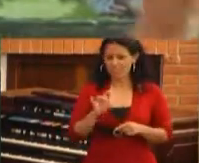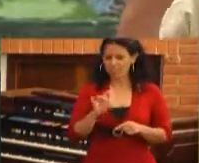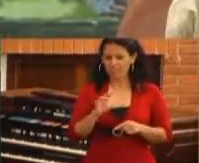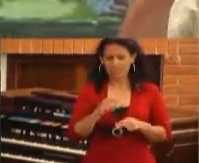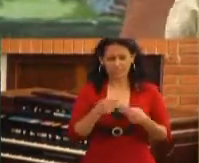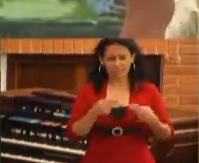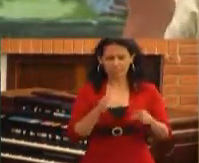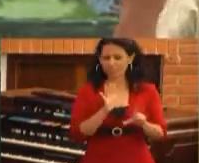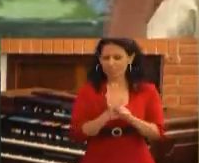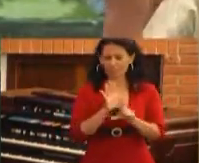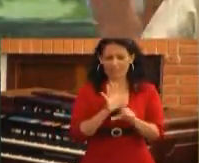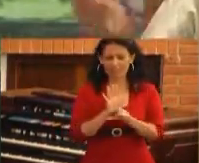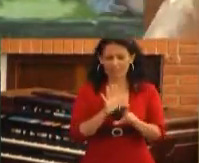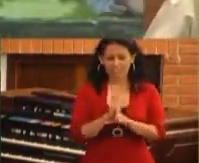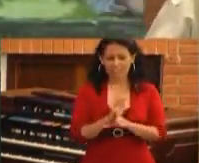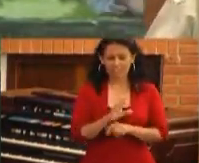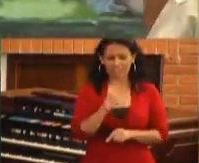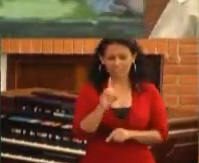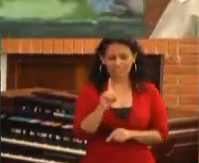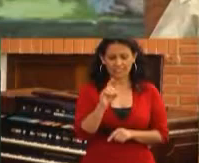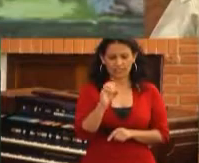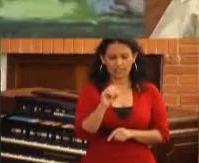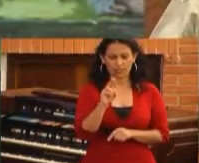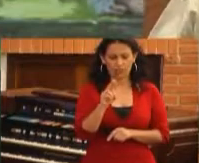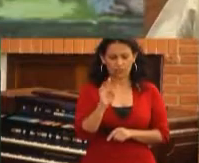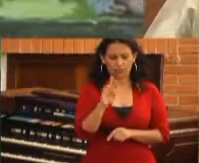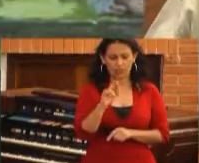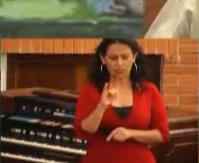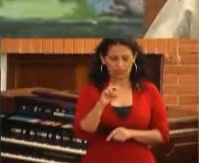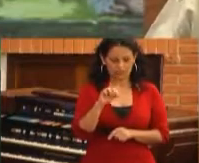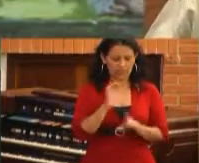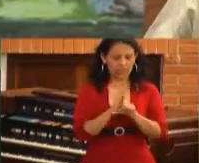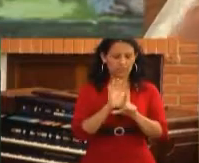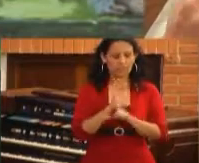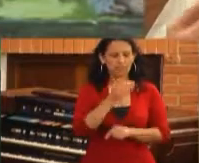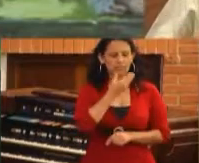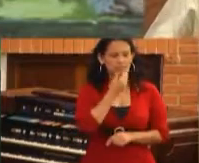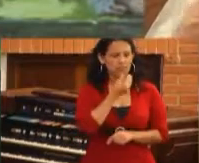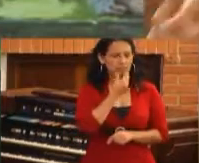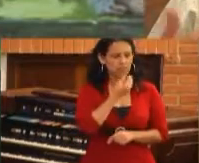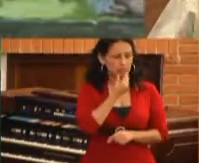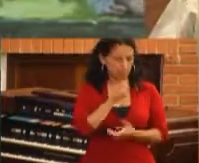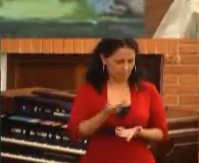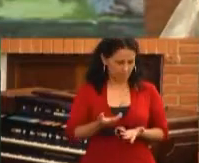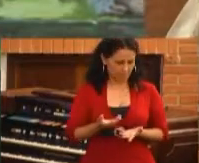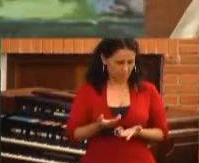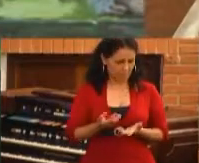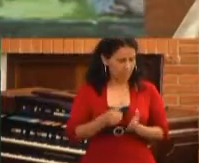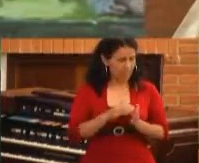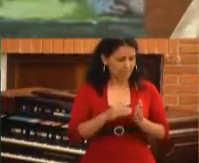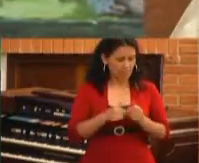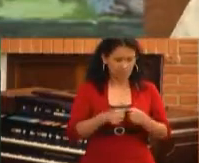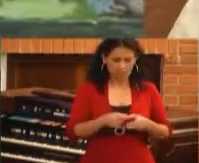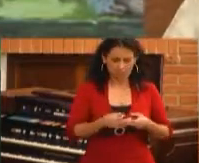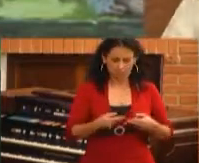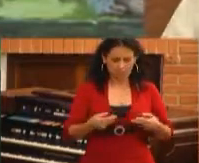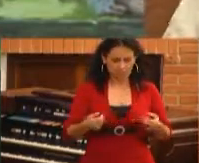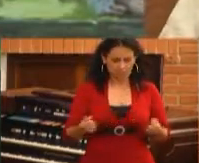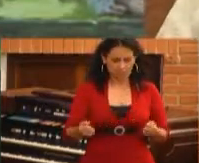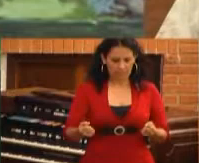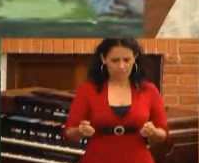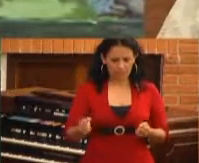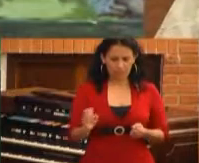e doutrinas de homens. Pois todas estas coisas com o